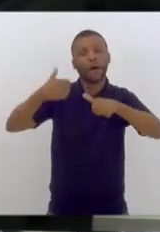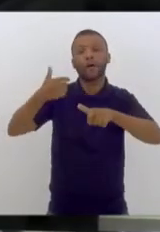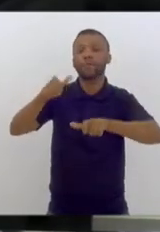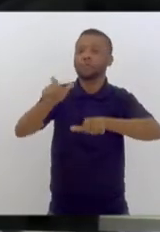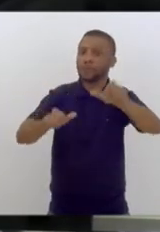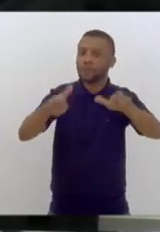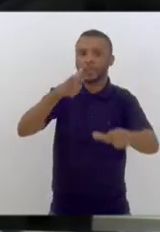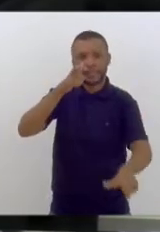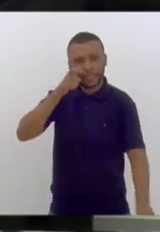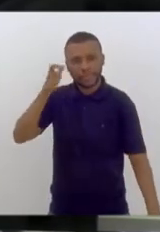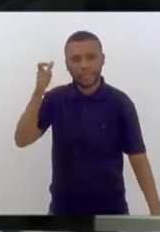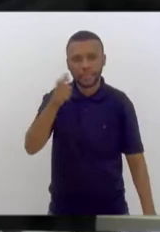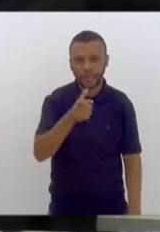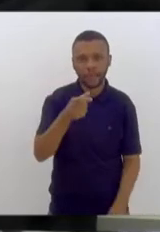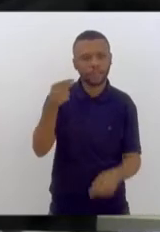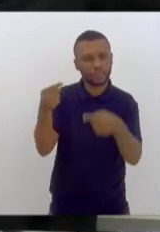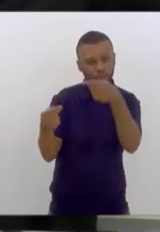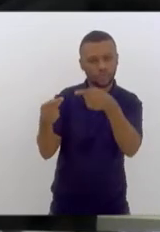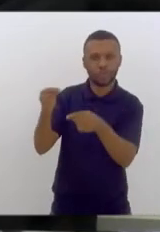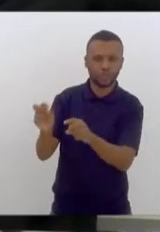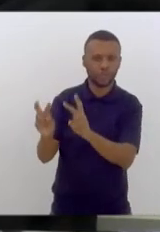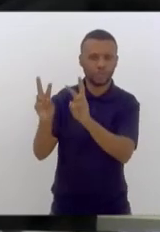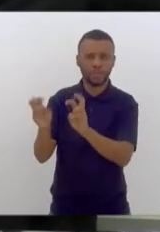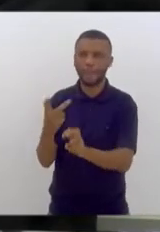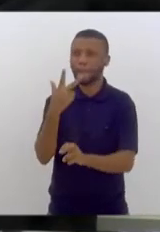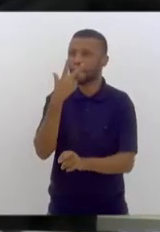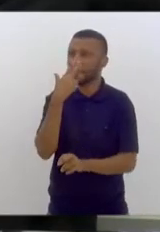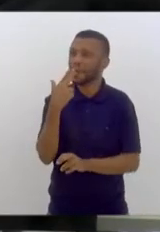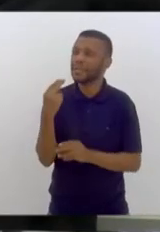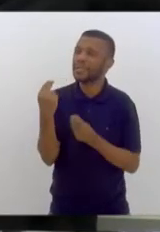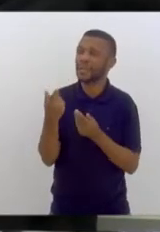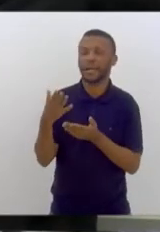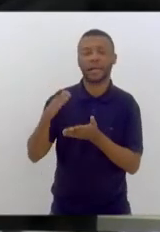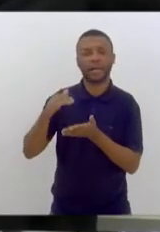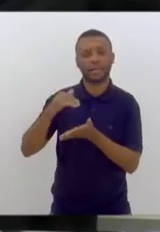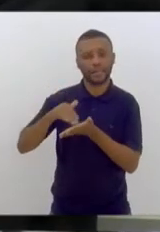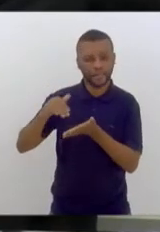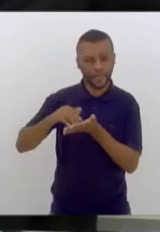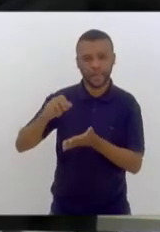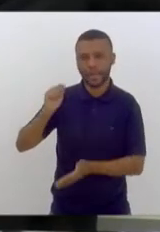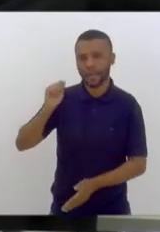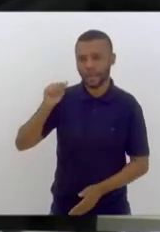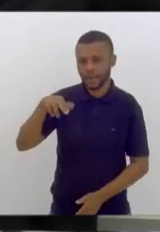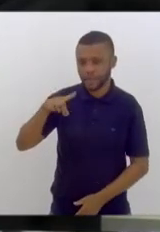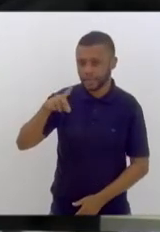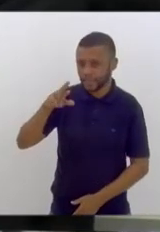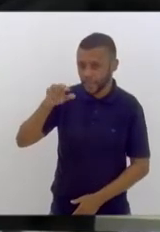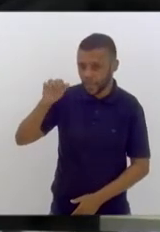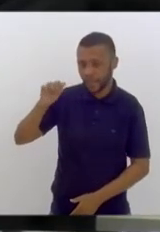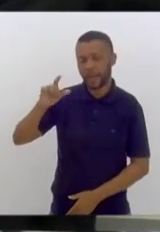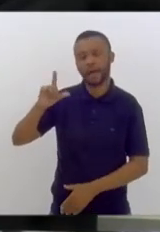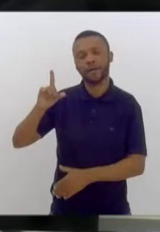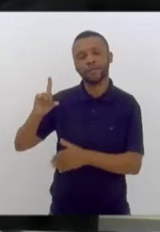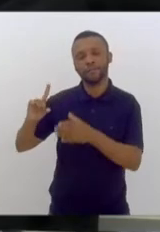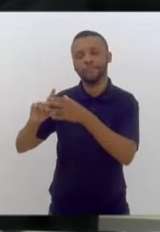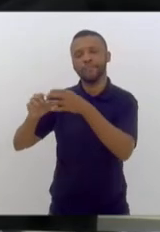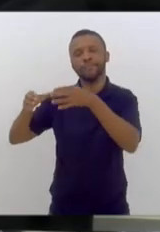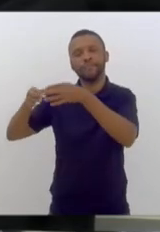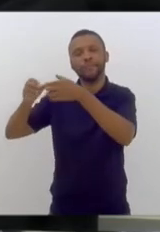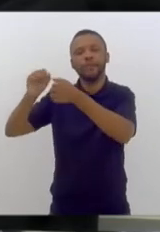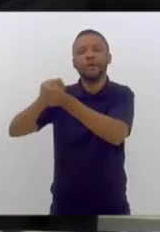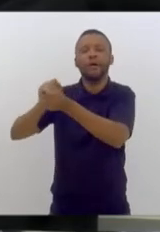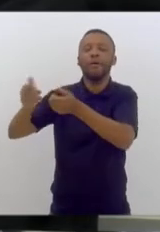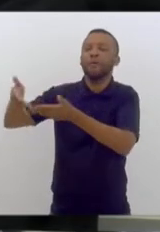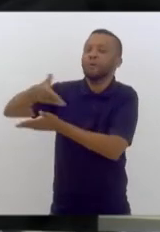outros interessados, se eu não me engano, a secretária Andréa chegou a participar como do grupo técnico,